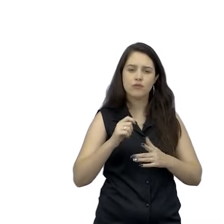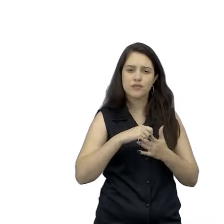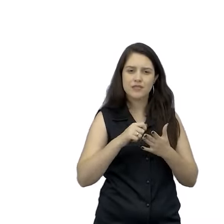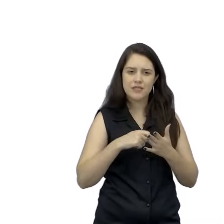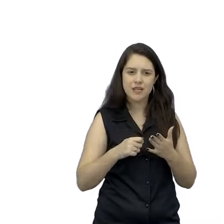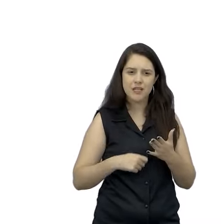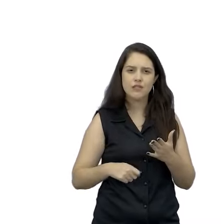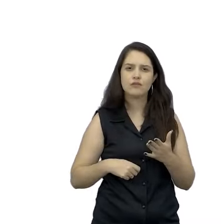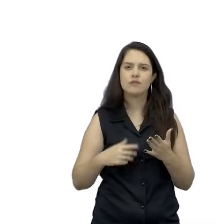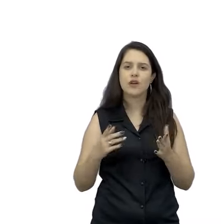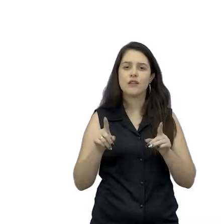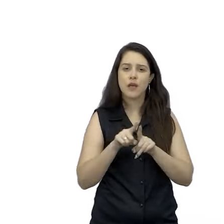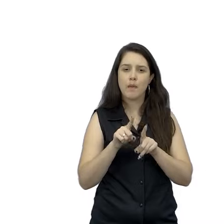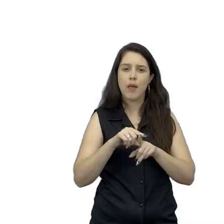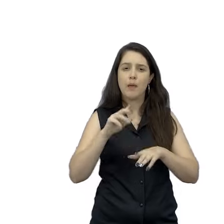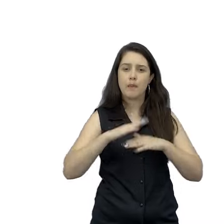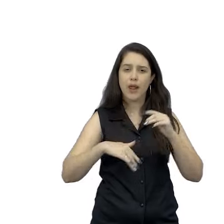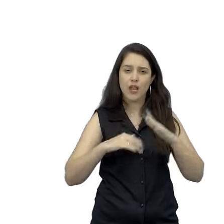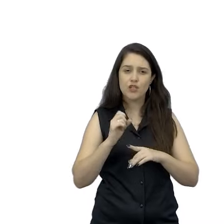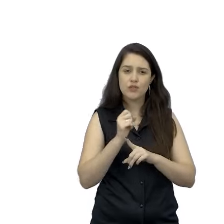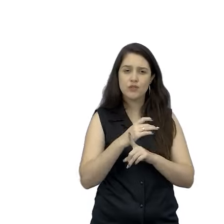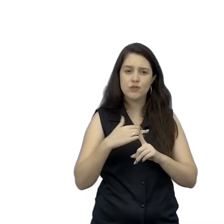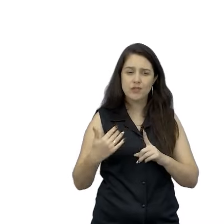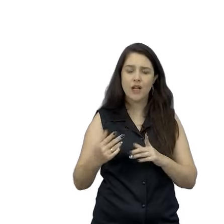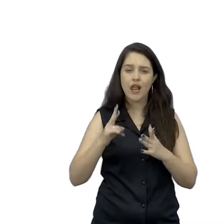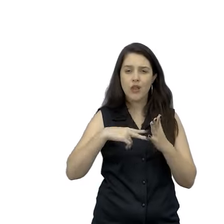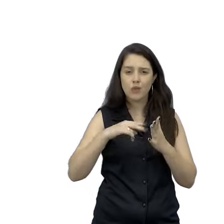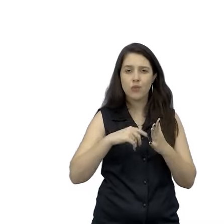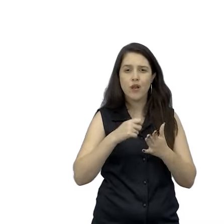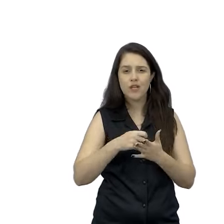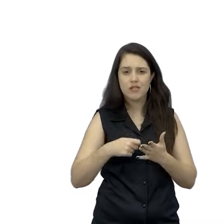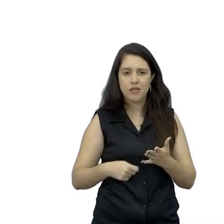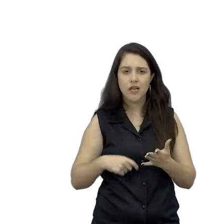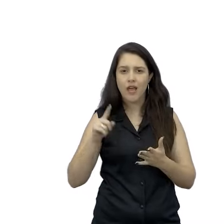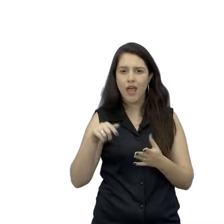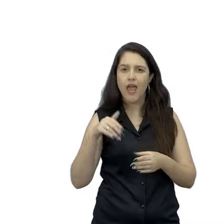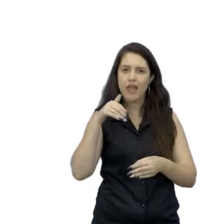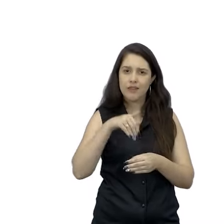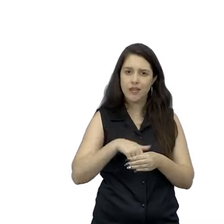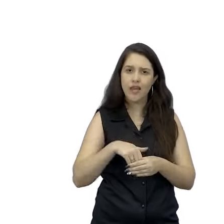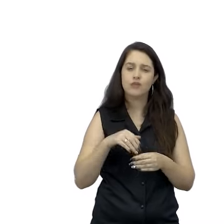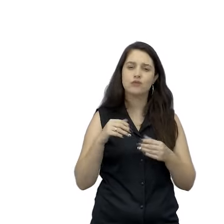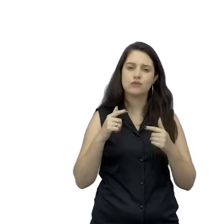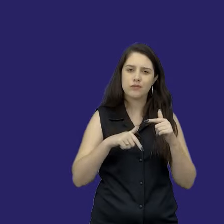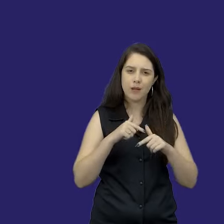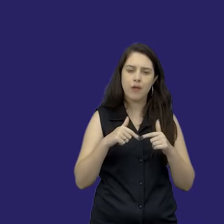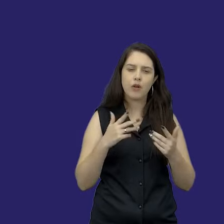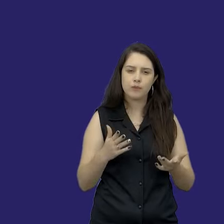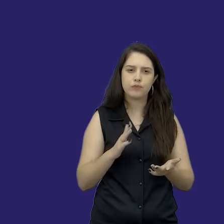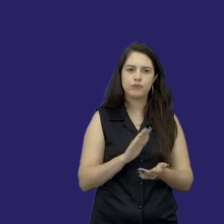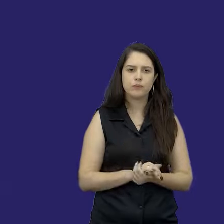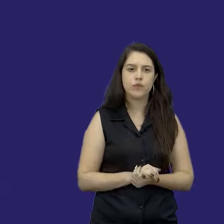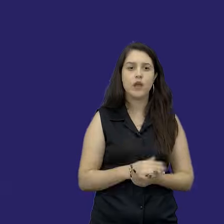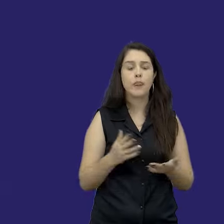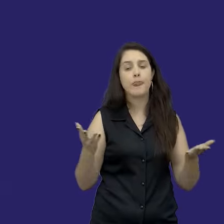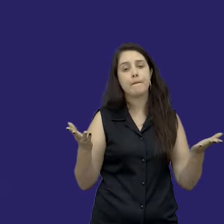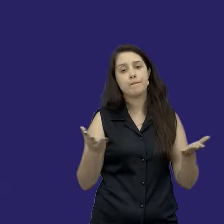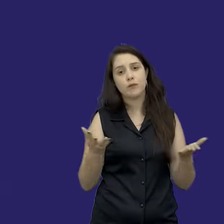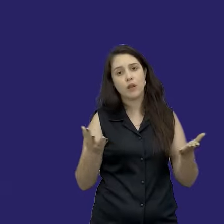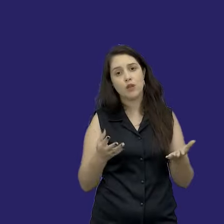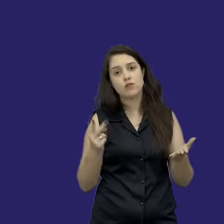trabalhar com essas práticas sociais de leitura e escrita, eu tenho que trabalhar esses 4 eixos. Bom, chegamos agora no